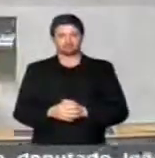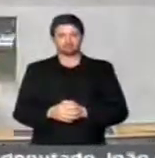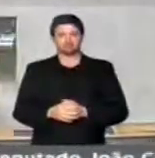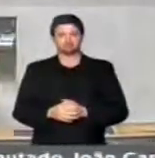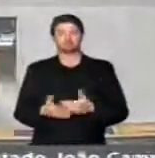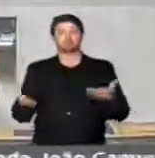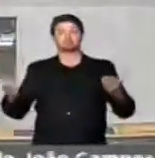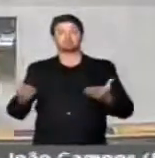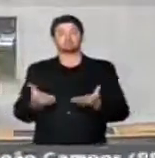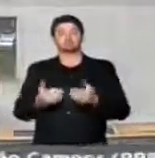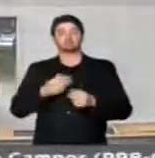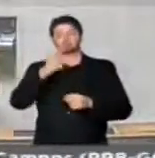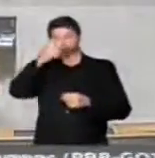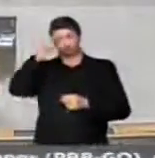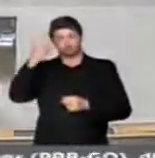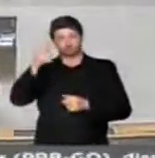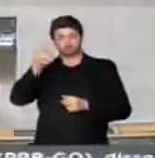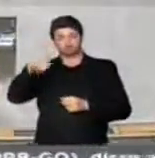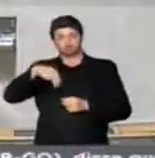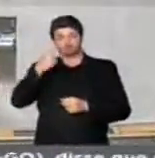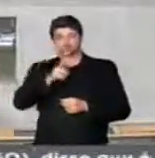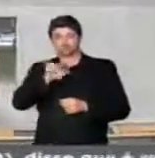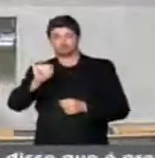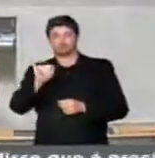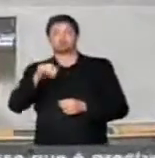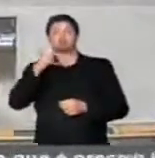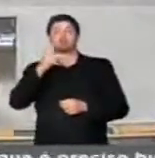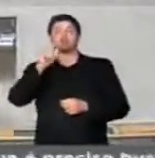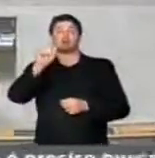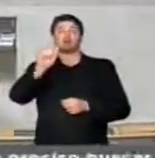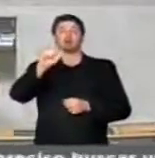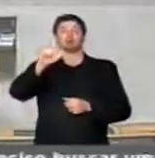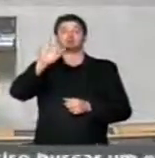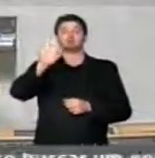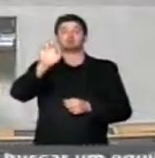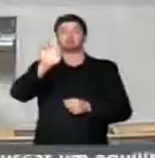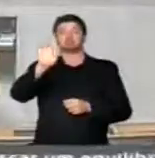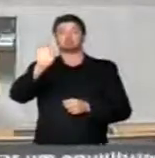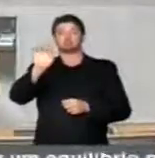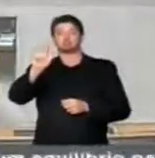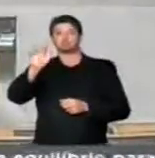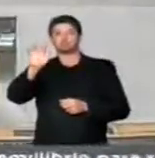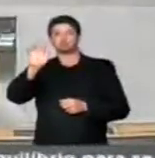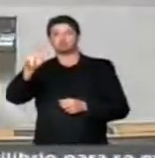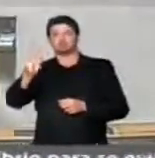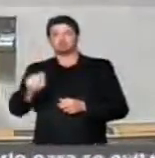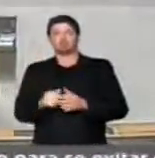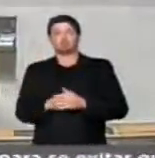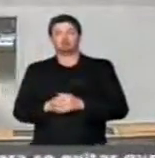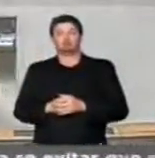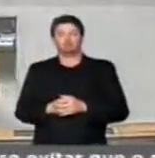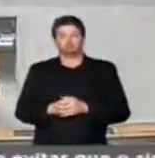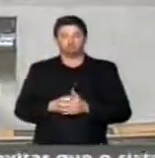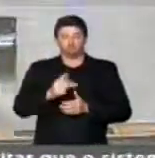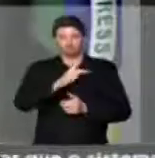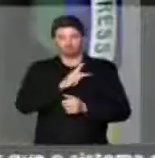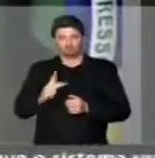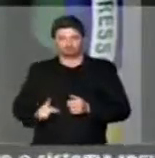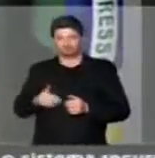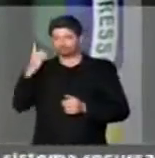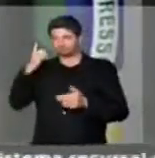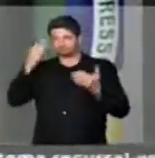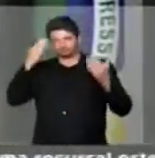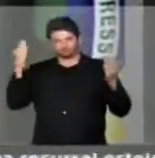Vamos encaminhar agora ao orador do grande expediente, deputado Alberto Fraga. Muito obrigado, senhor presidente, senhoras e senhores